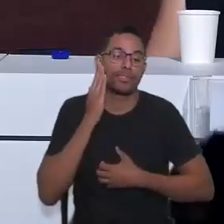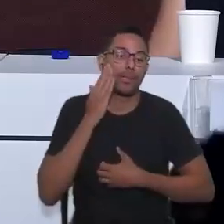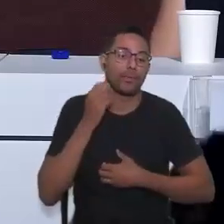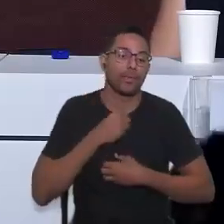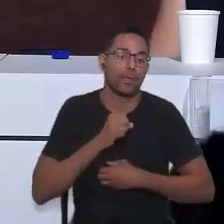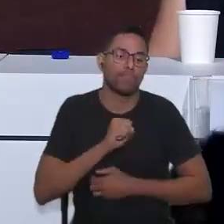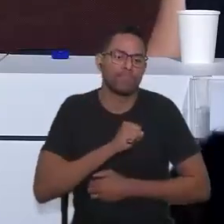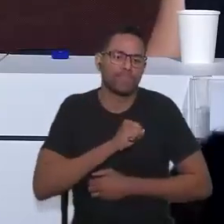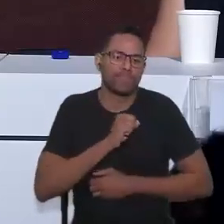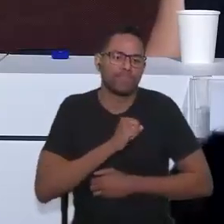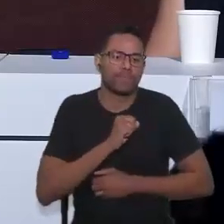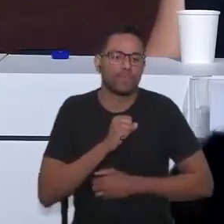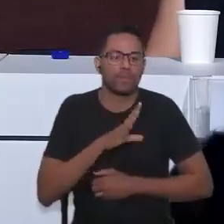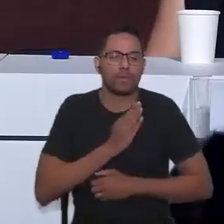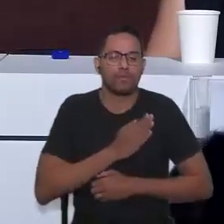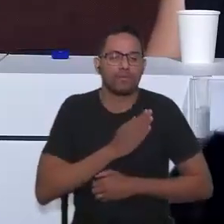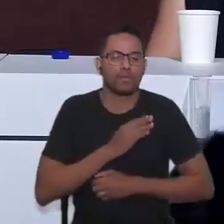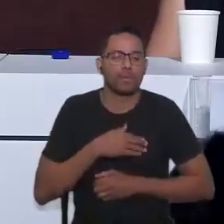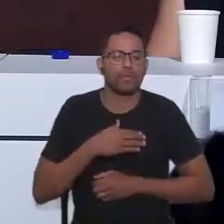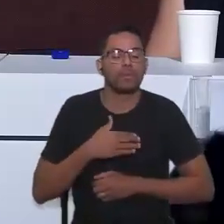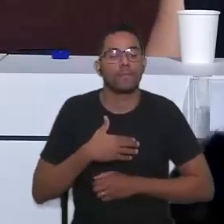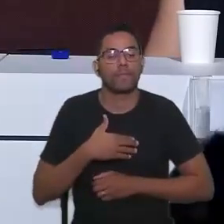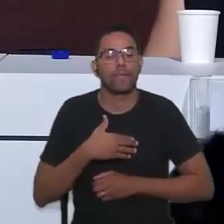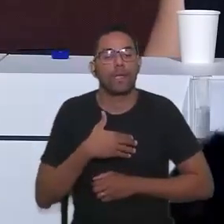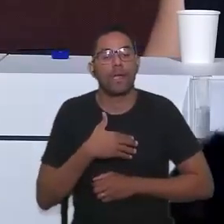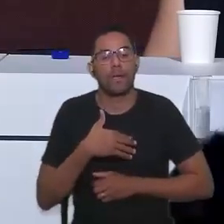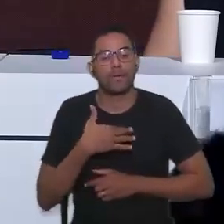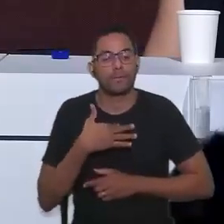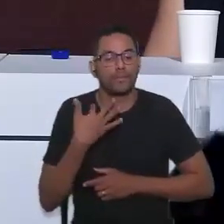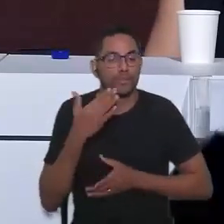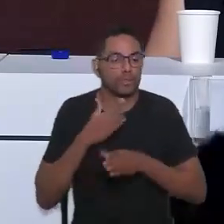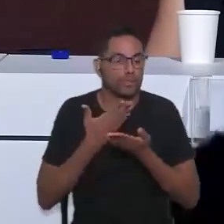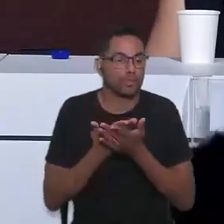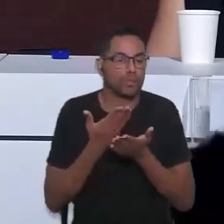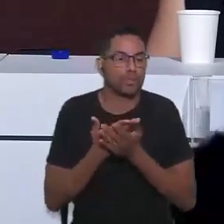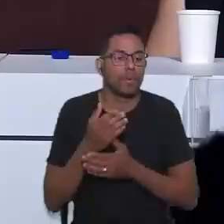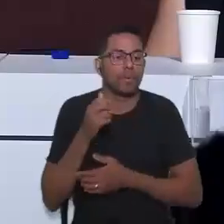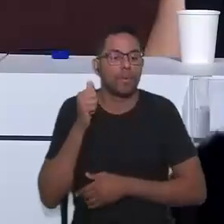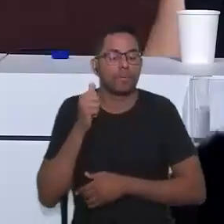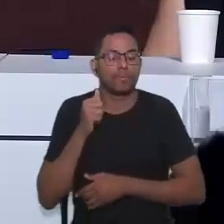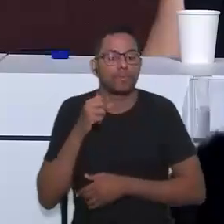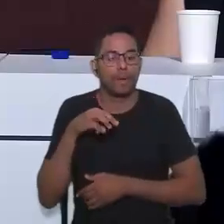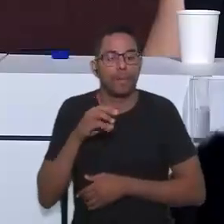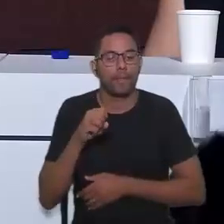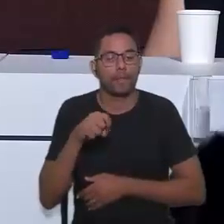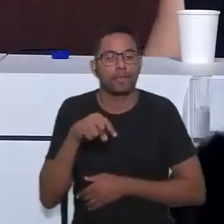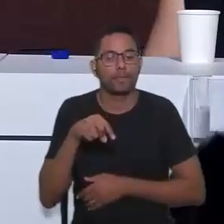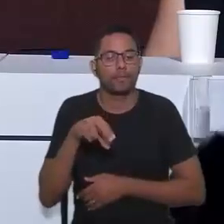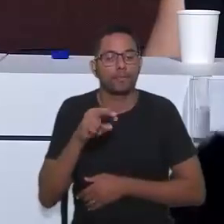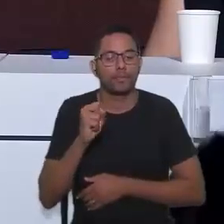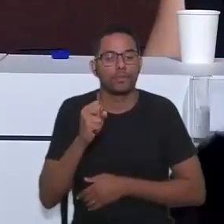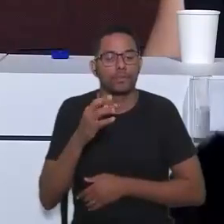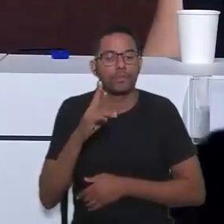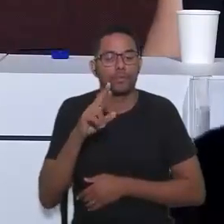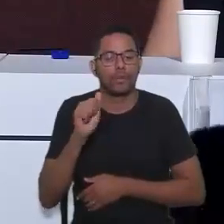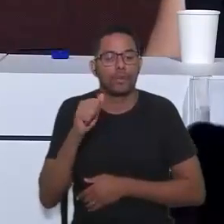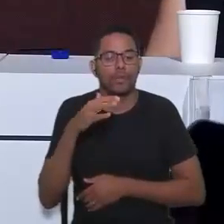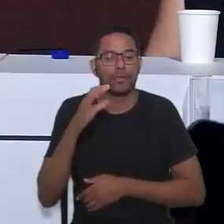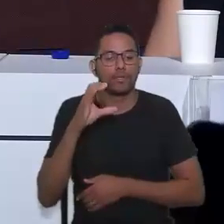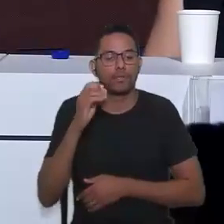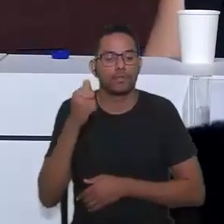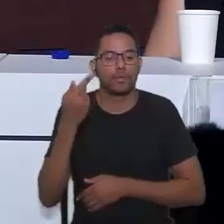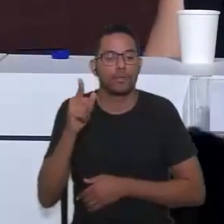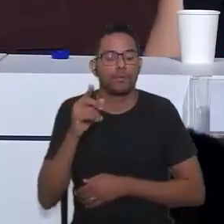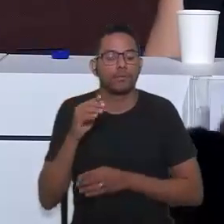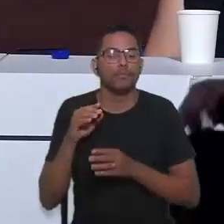ataque cardíaco, que estudam ataque cardíaco, que estudam a menstruação e que sabem o que é a menstruação e que podem fazer uma média